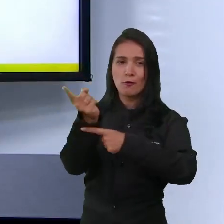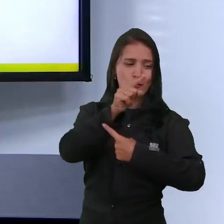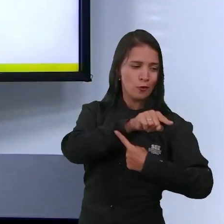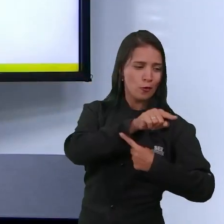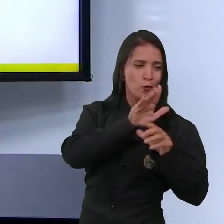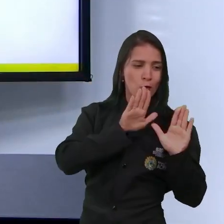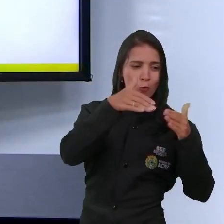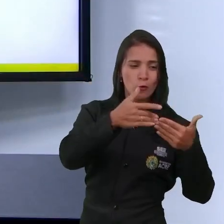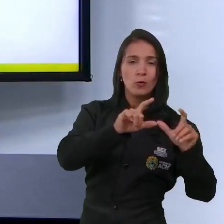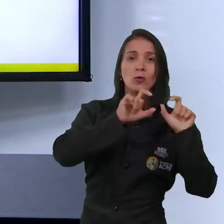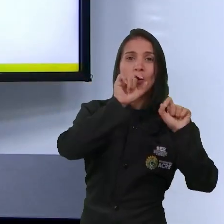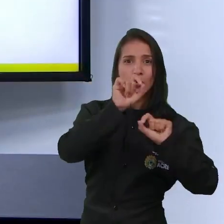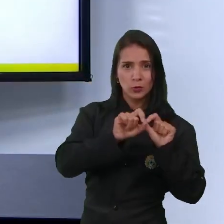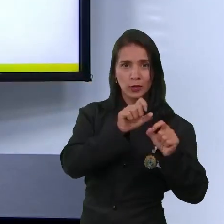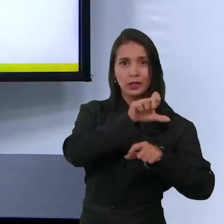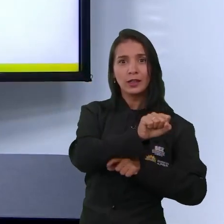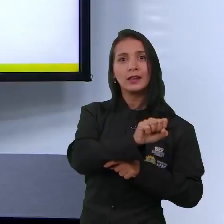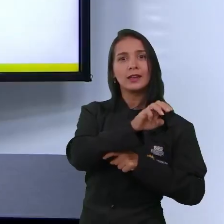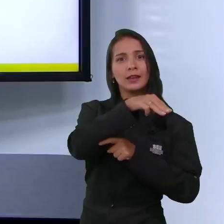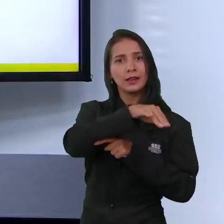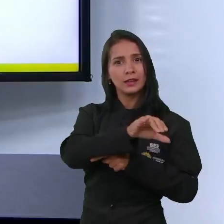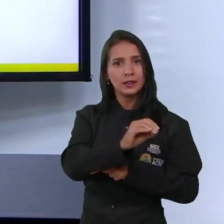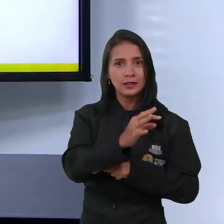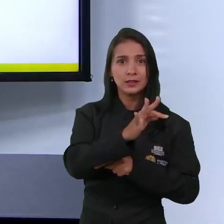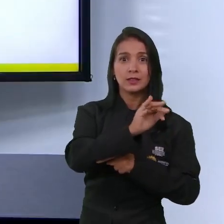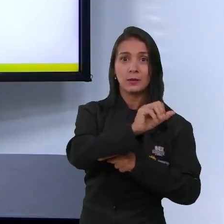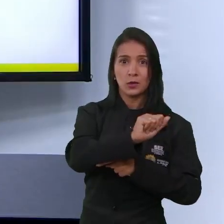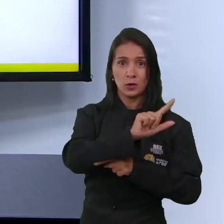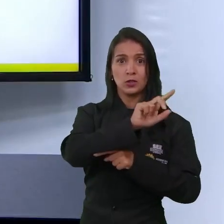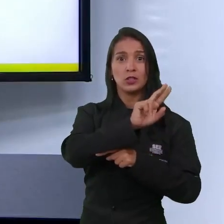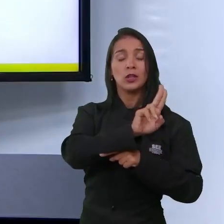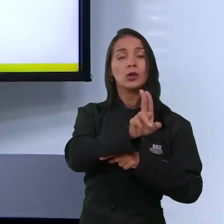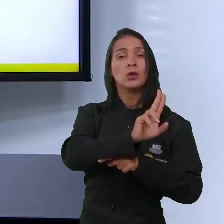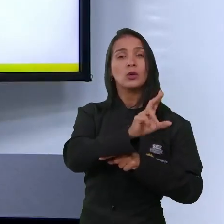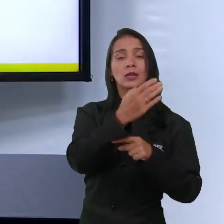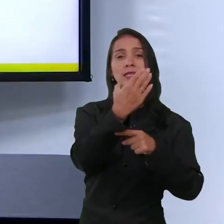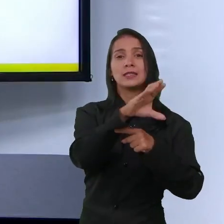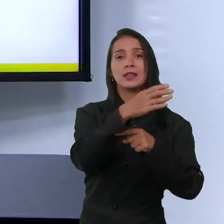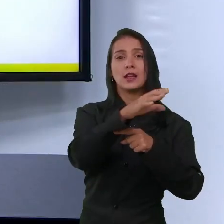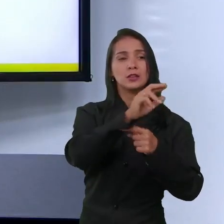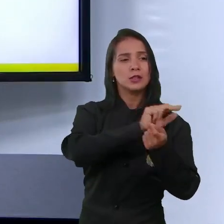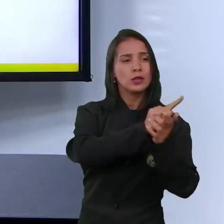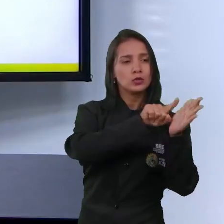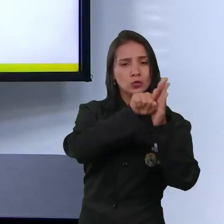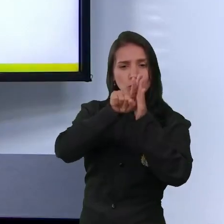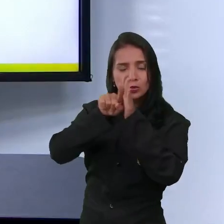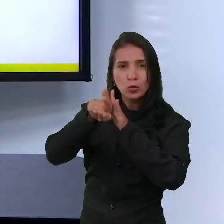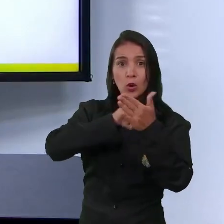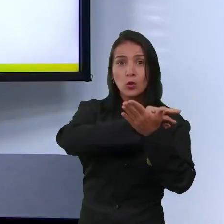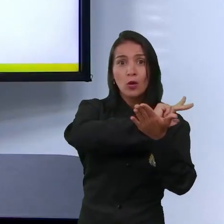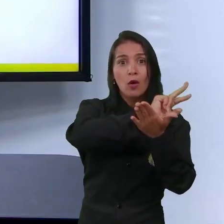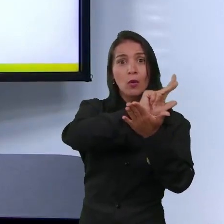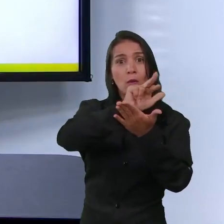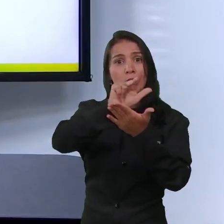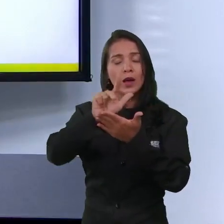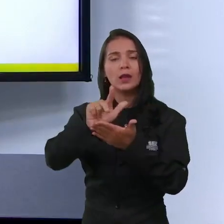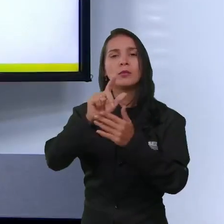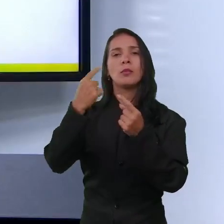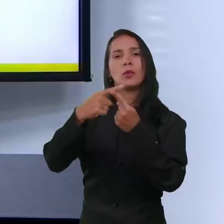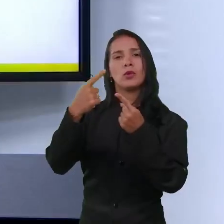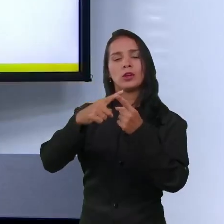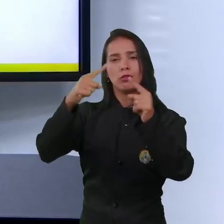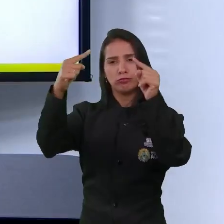semiótica, que é o quê? A ciência que estuda todos os sistemas de comunicação. Então, você vai ter ali uma mistura de cores,